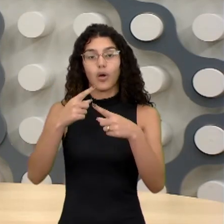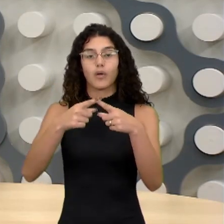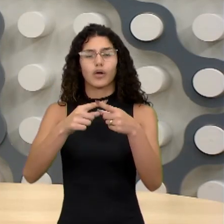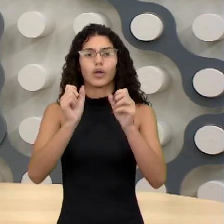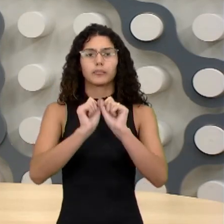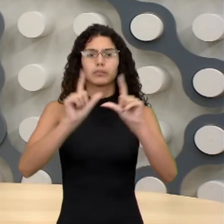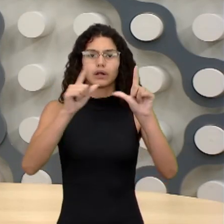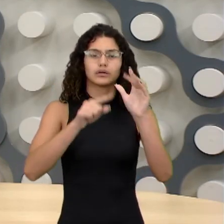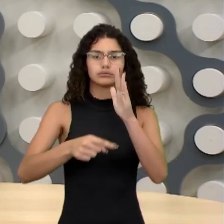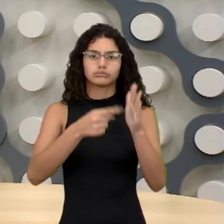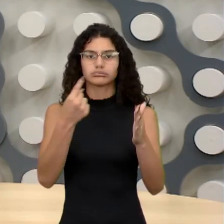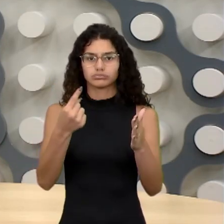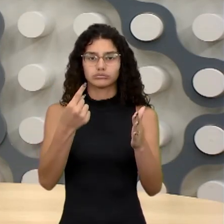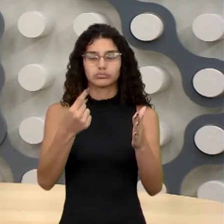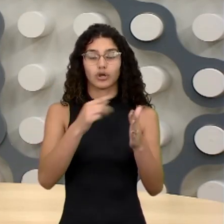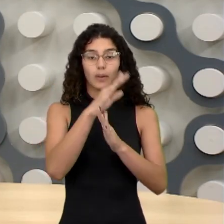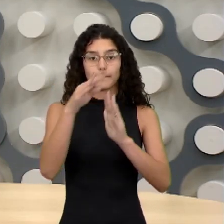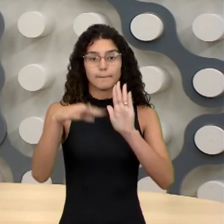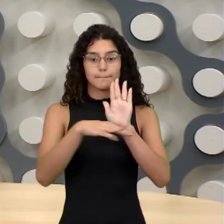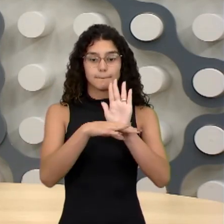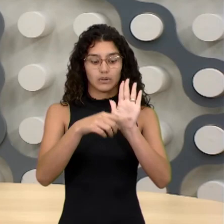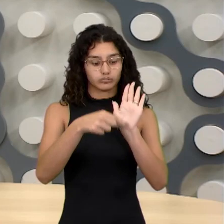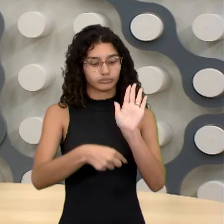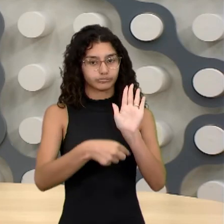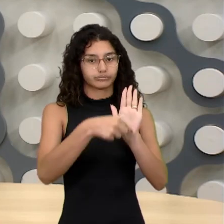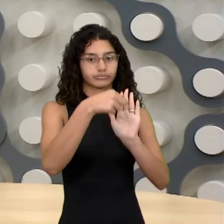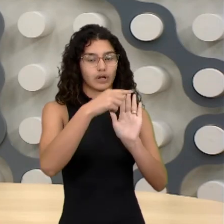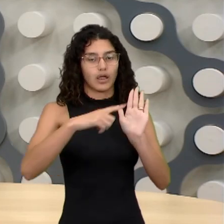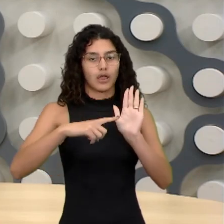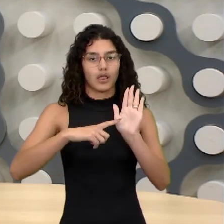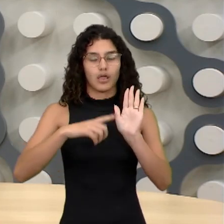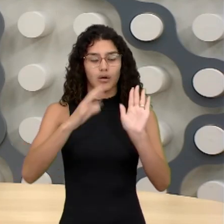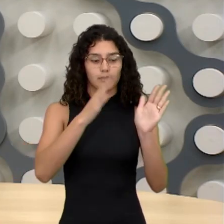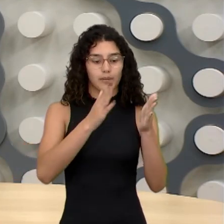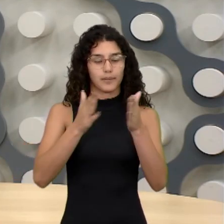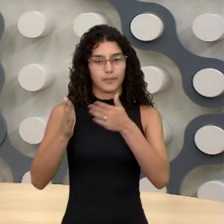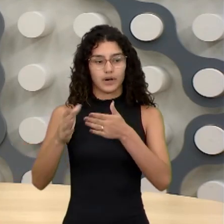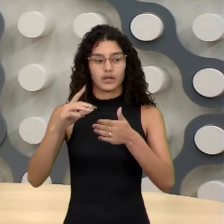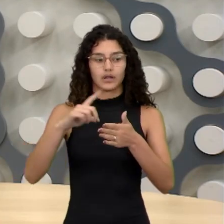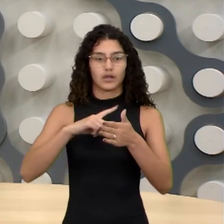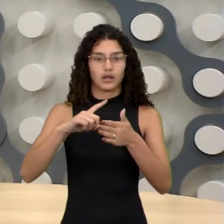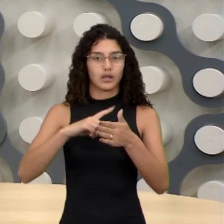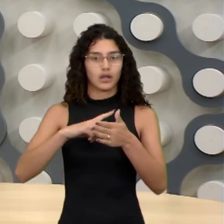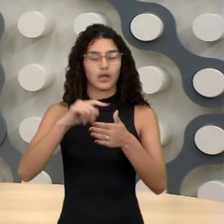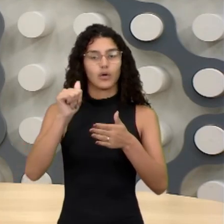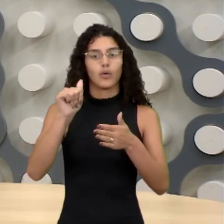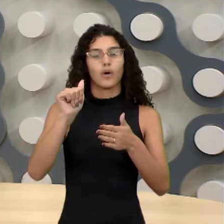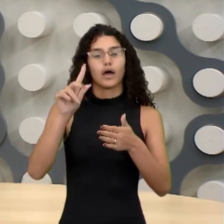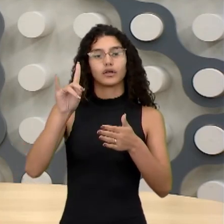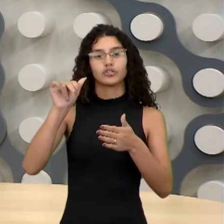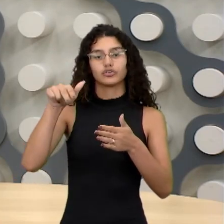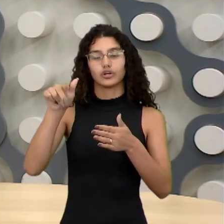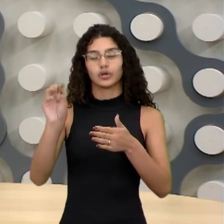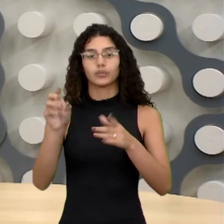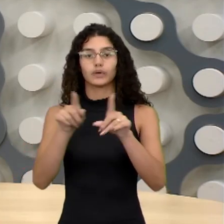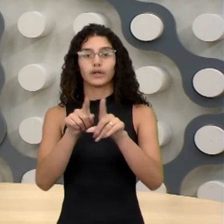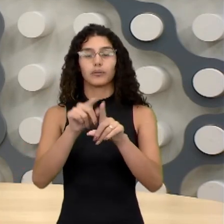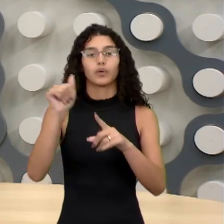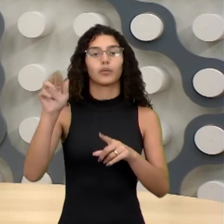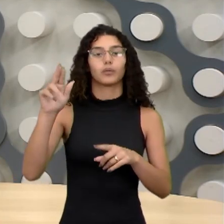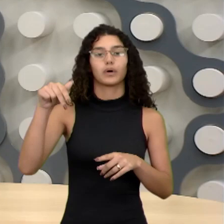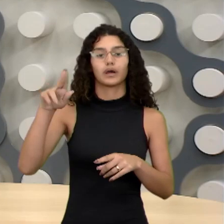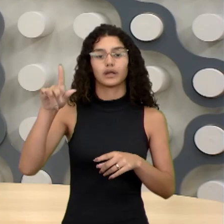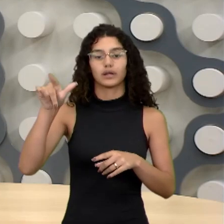aparece primeiro aí de baixo para cima, ele está numa fase, né, entre o adiano, né, e o arqueano, por isso que ele